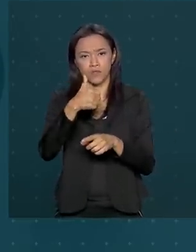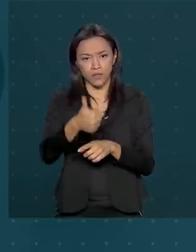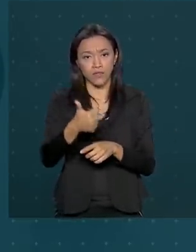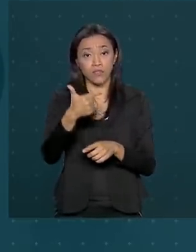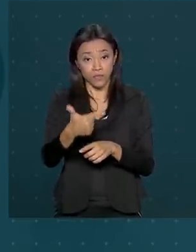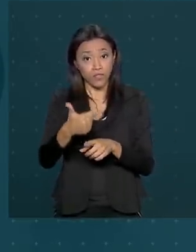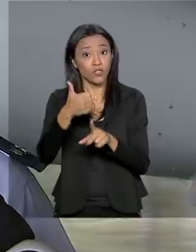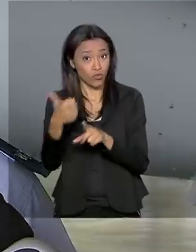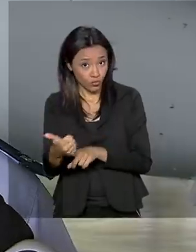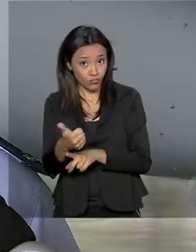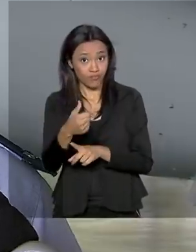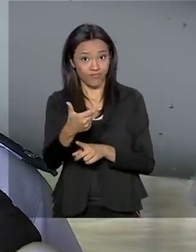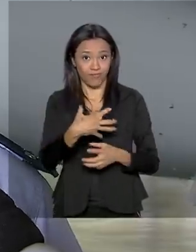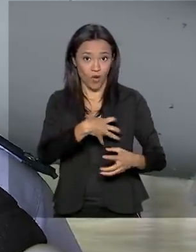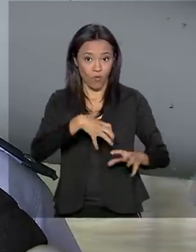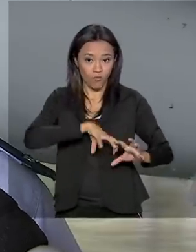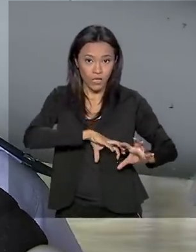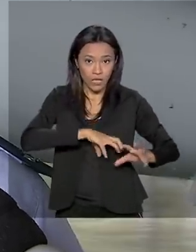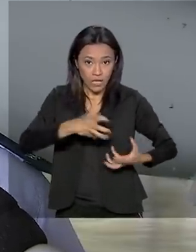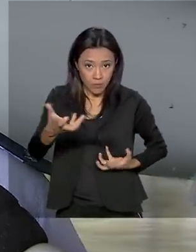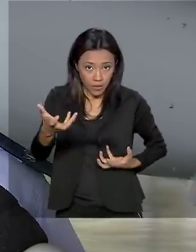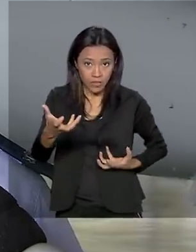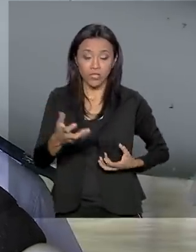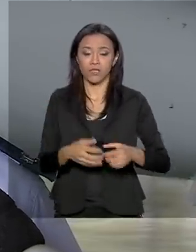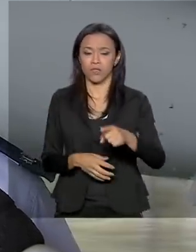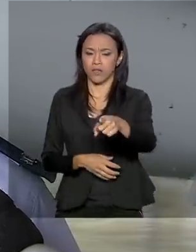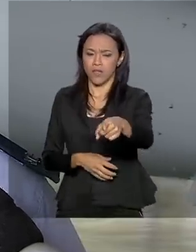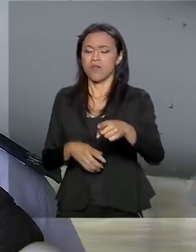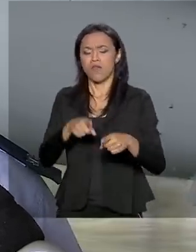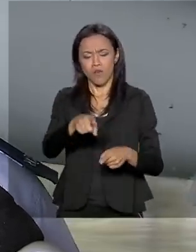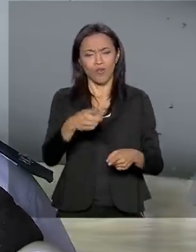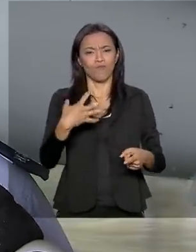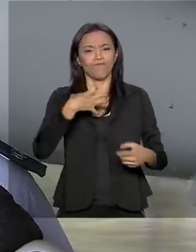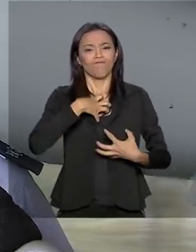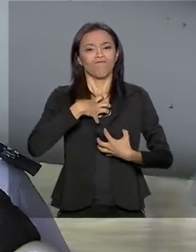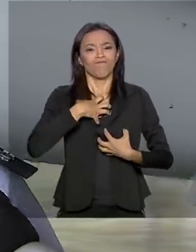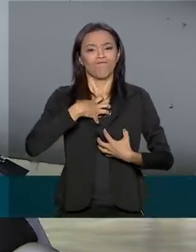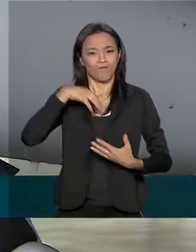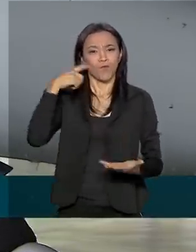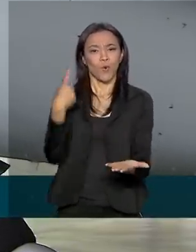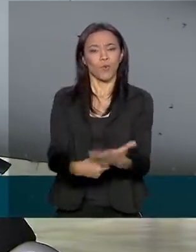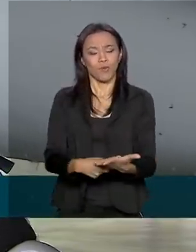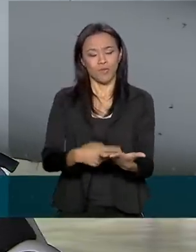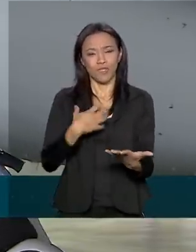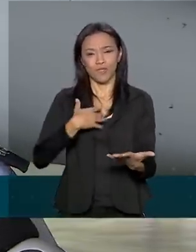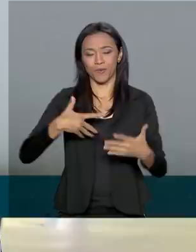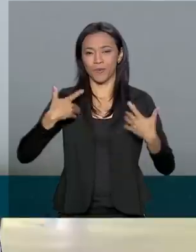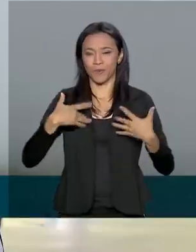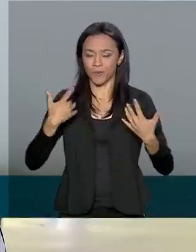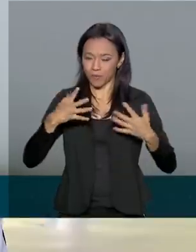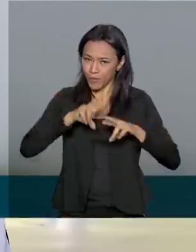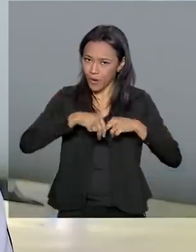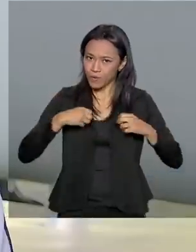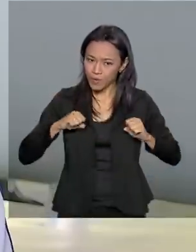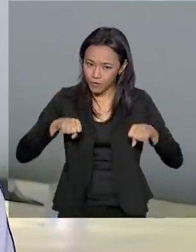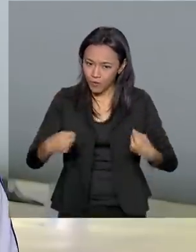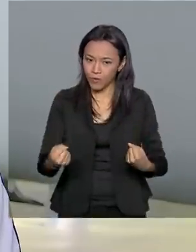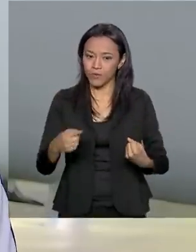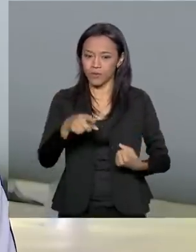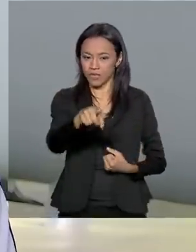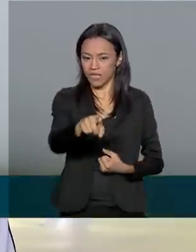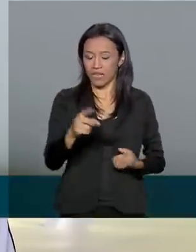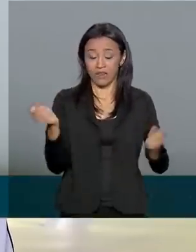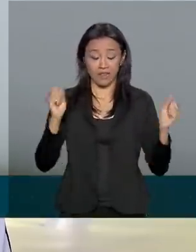transplantes este realmente senti um dever cumprido é de que uma vida foi salva com o nosso esforço nosso trabalho é um terror minha vida